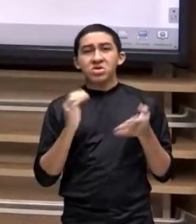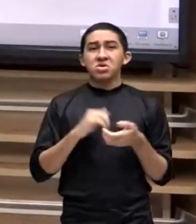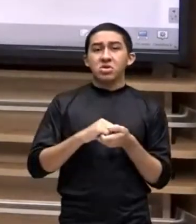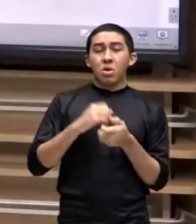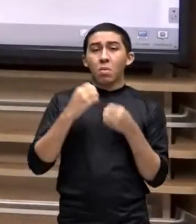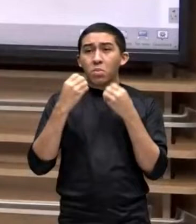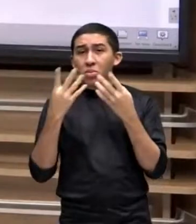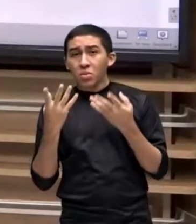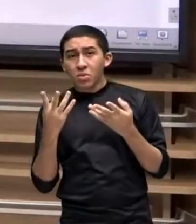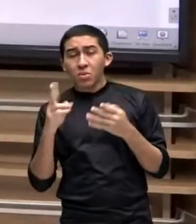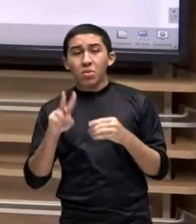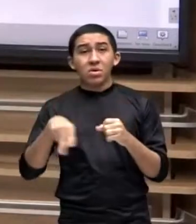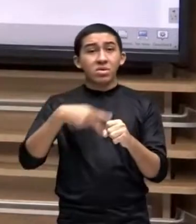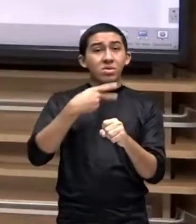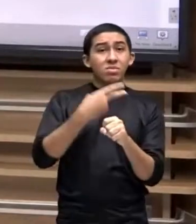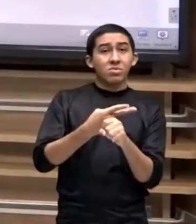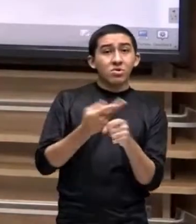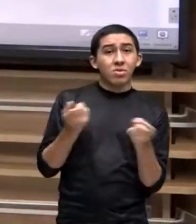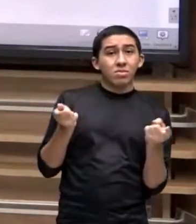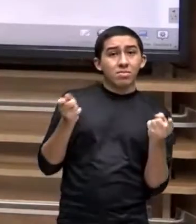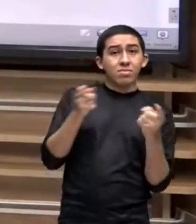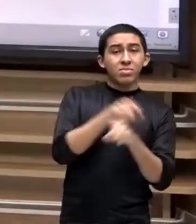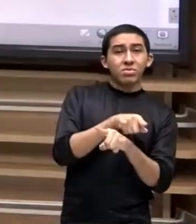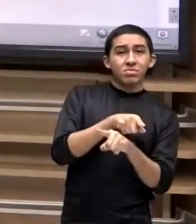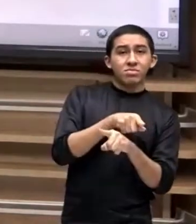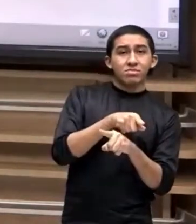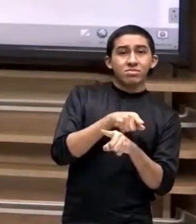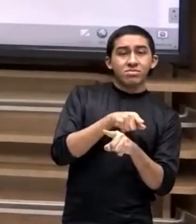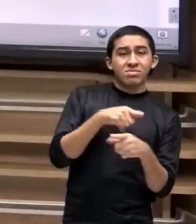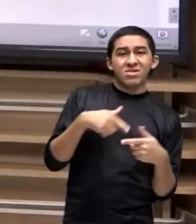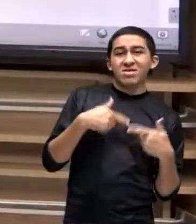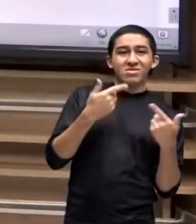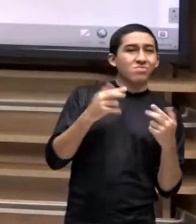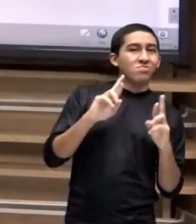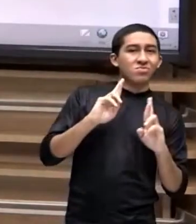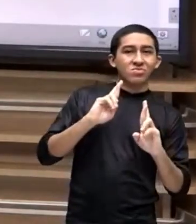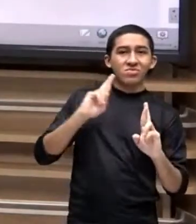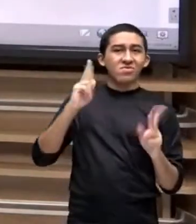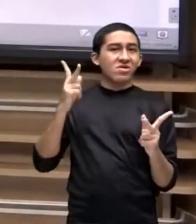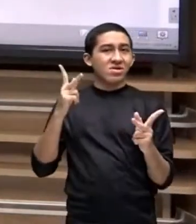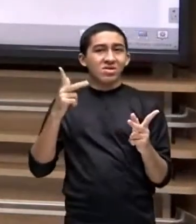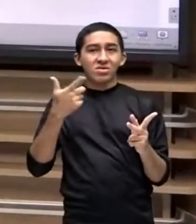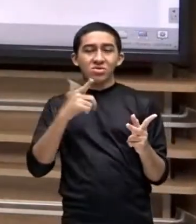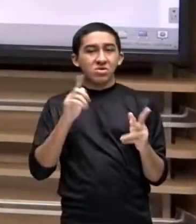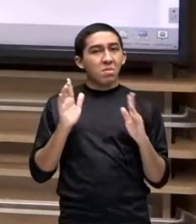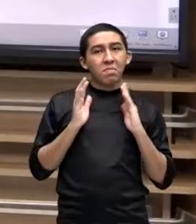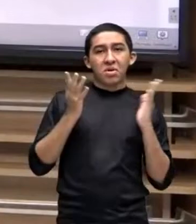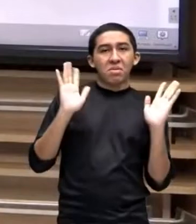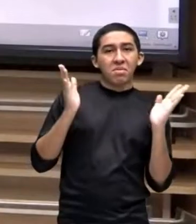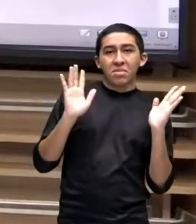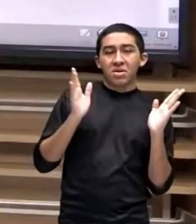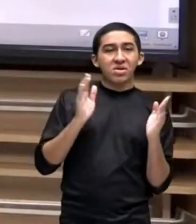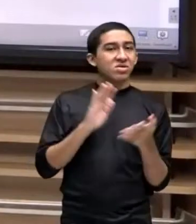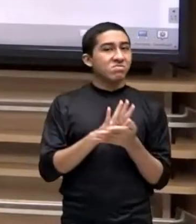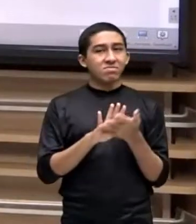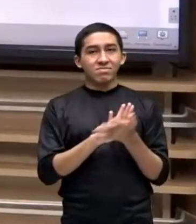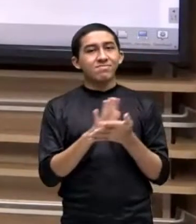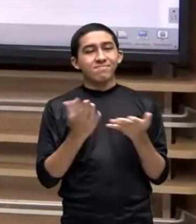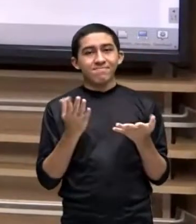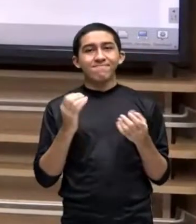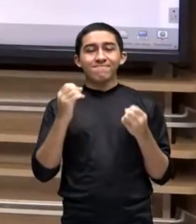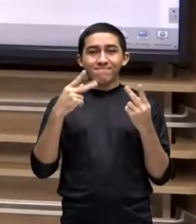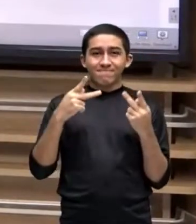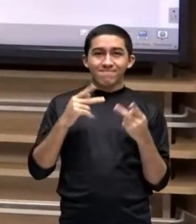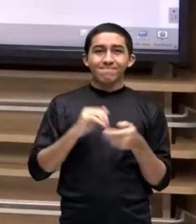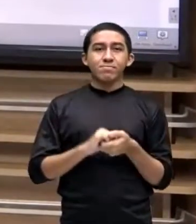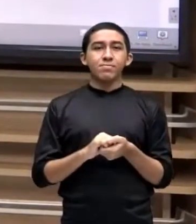gente contradizia com a ação que não era exatamente digna de parabéns, digna de elogio, ok?